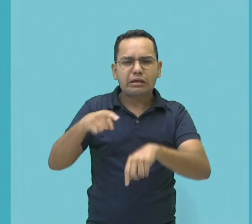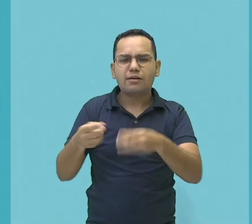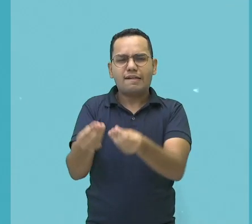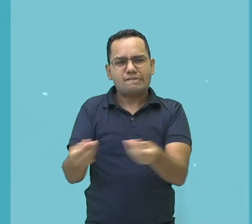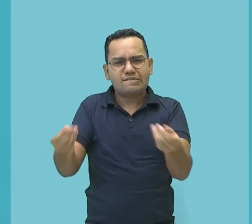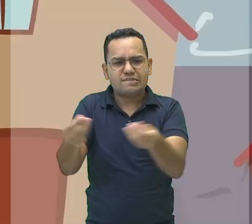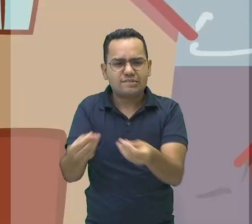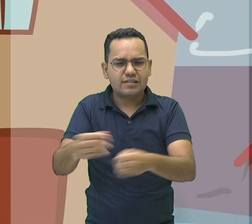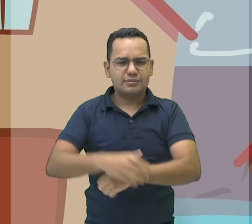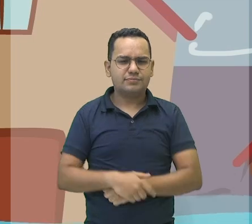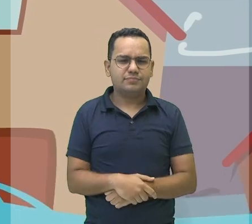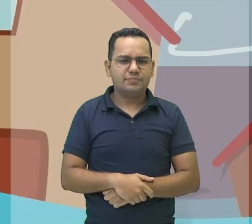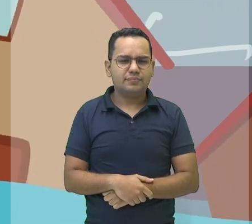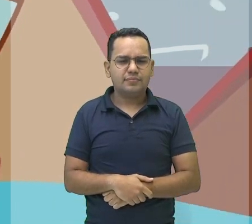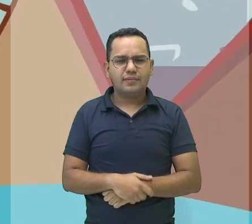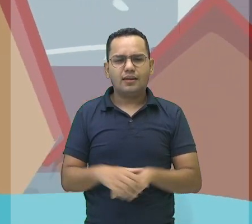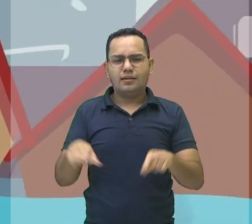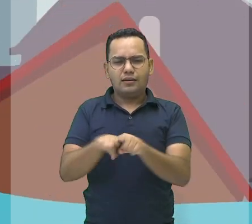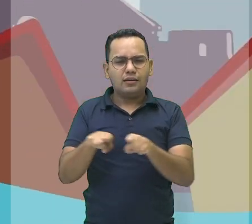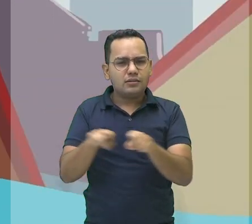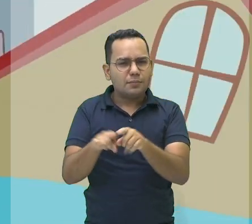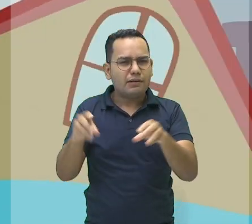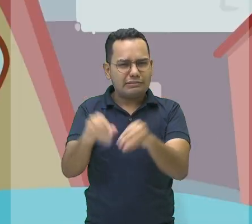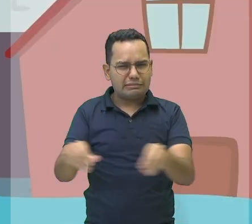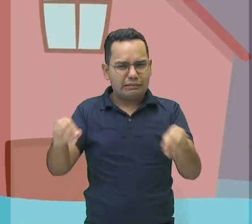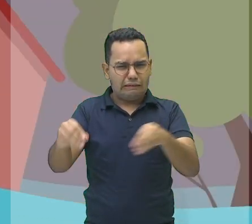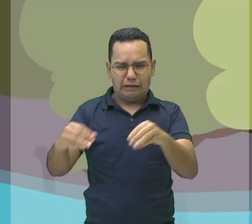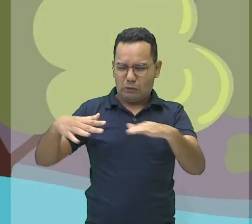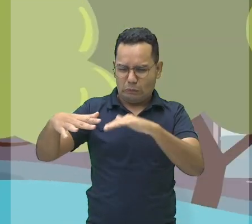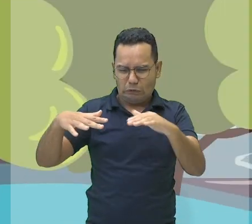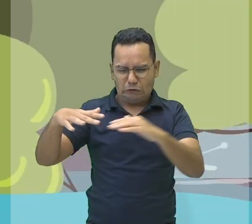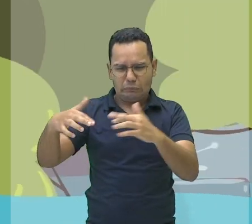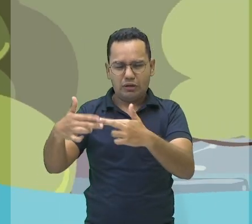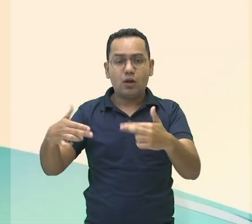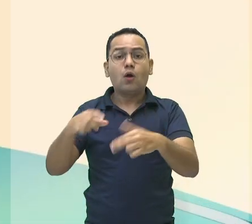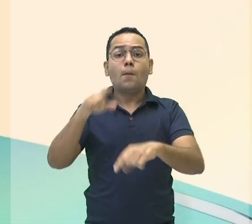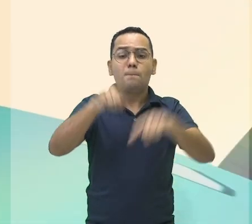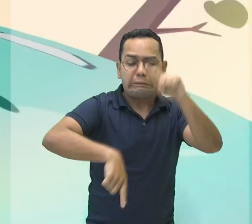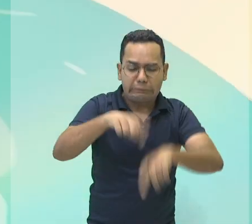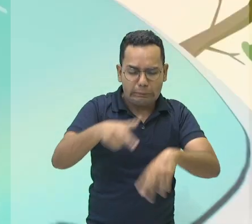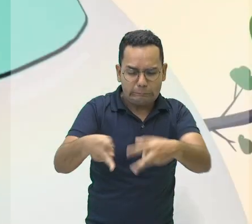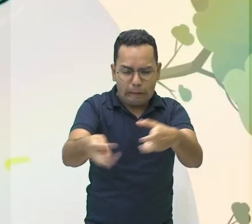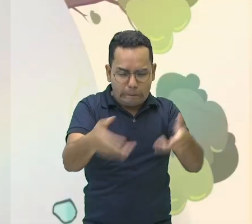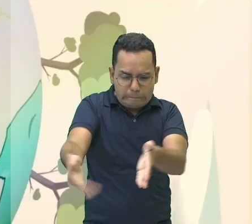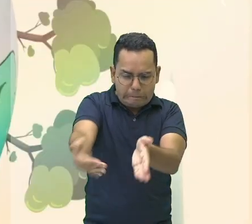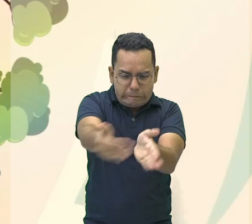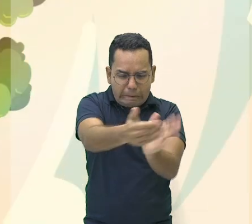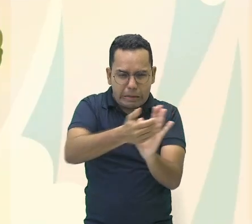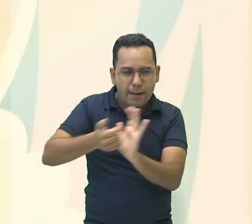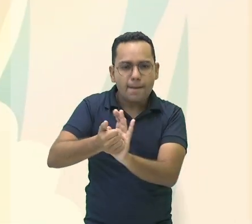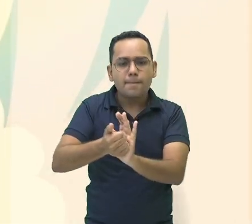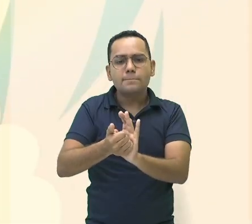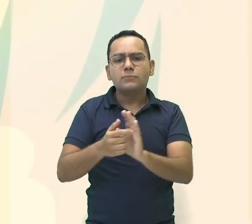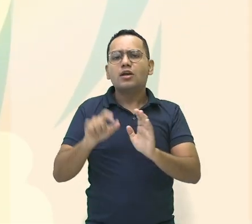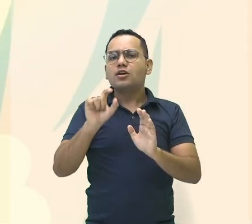subterrâneos, da perturbação da terra, da população por extração mineral e contribuiu